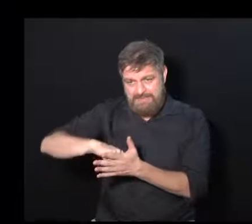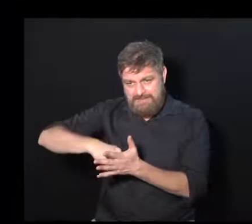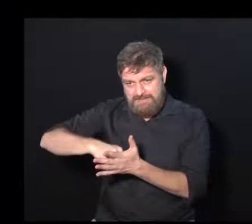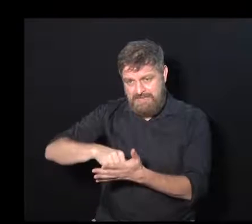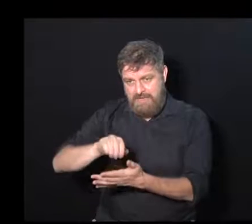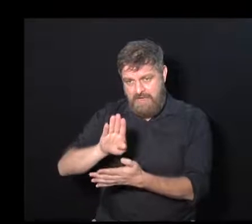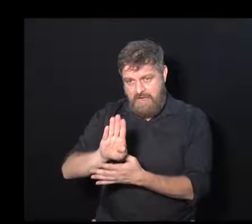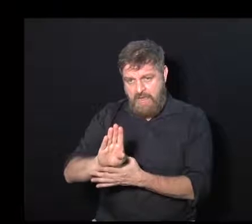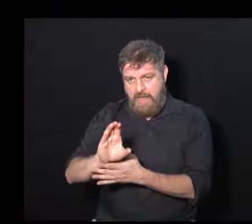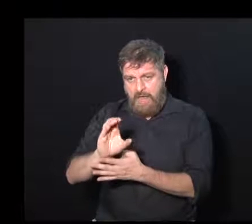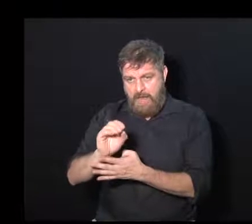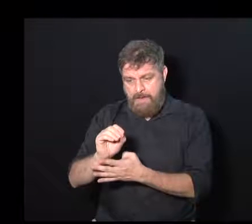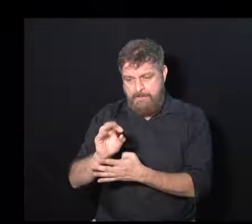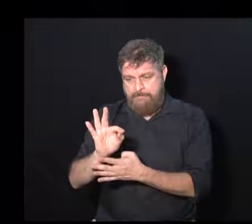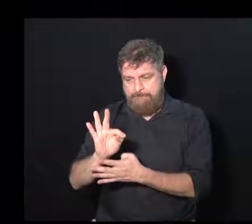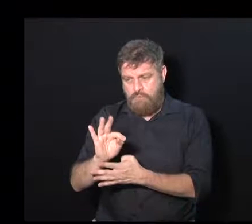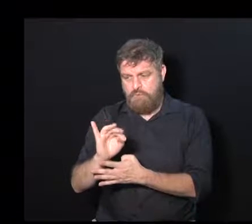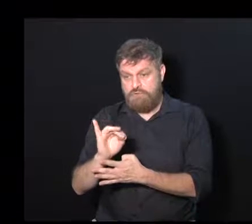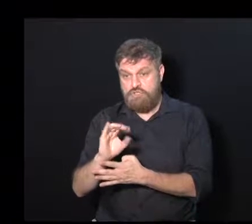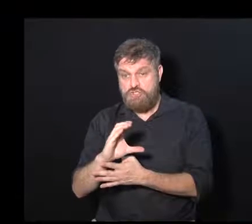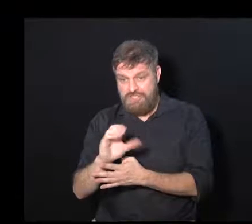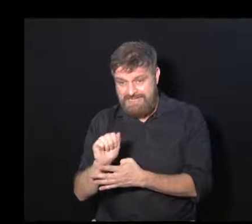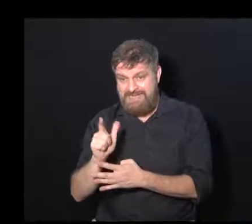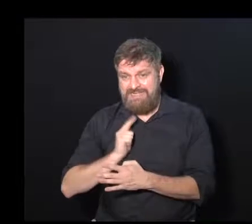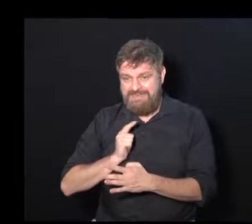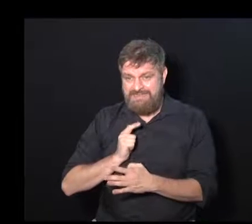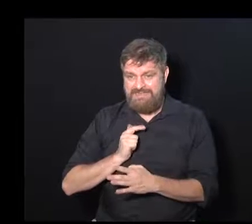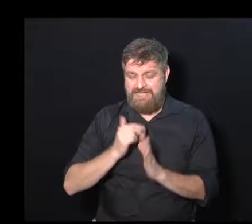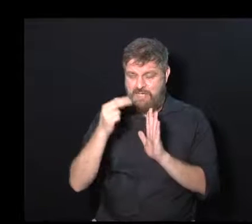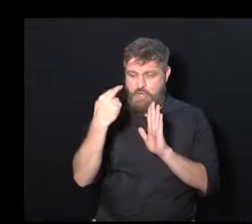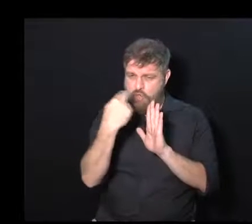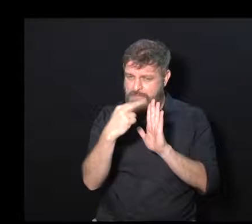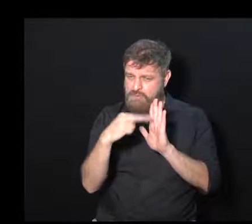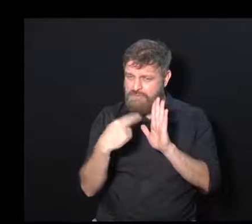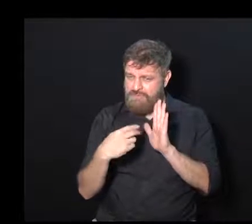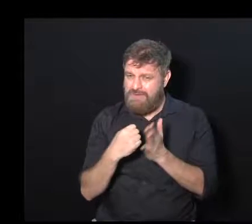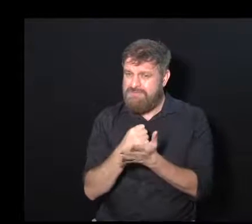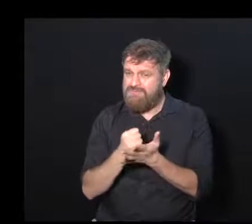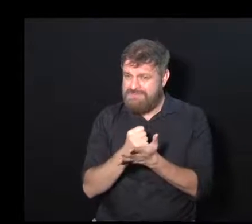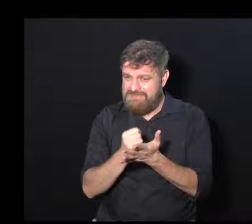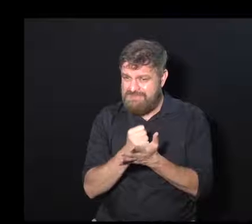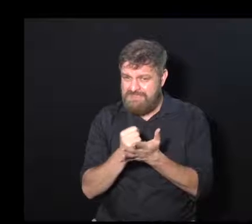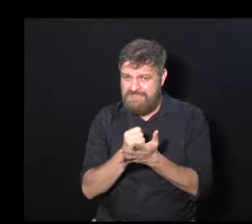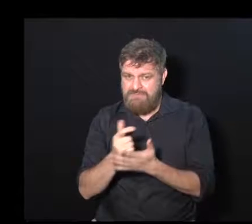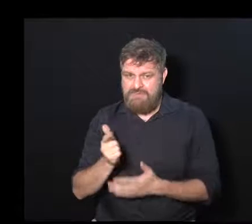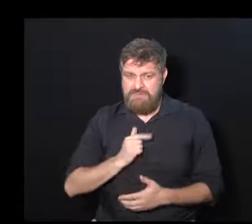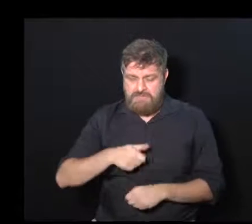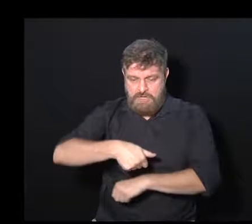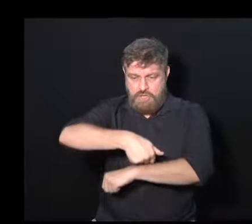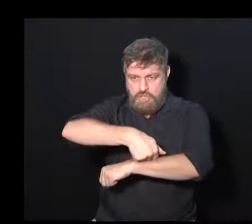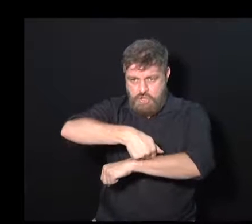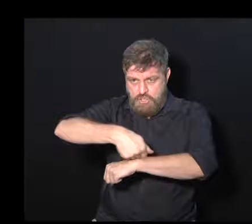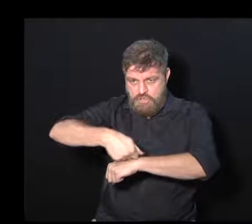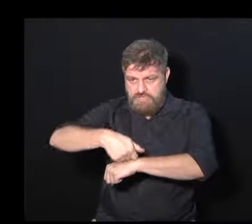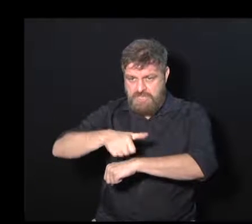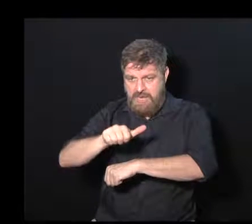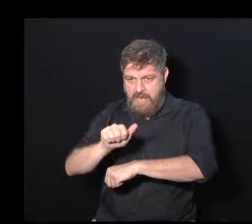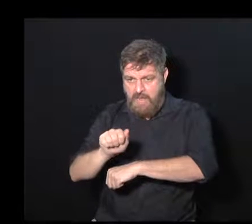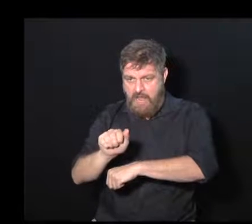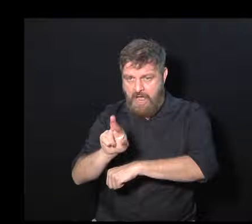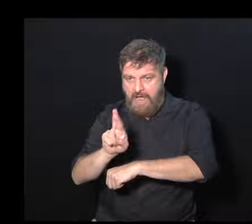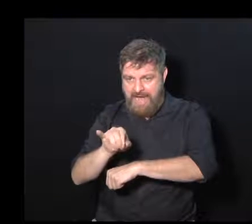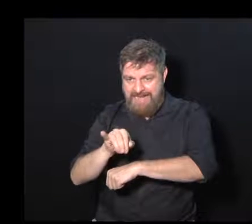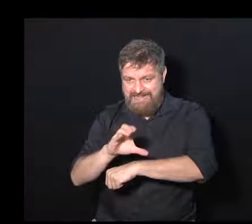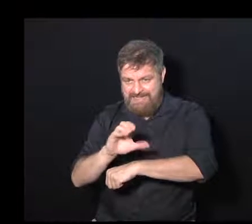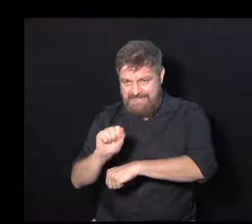lista dos fitoterápicos padronizados no SUS, que é o creme gel de arnica,